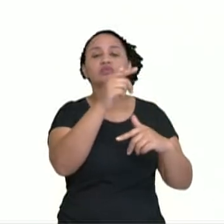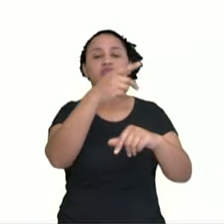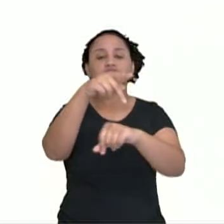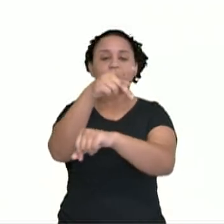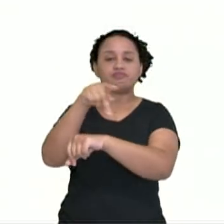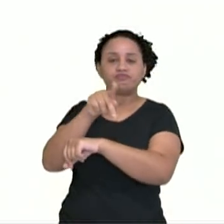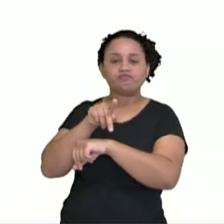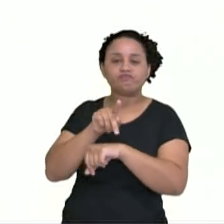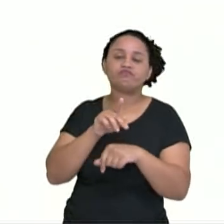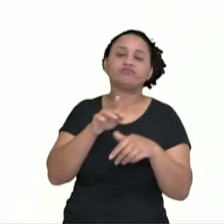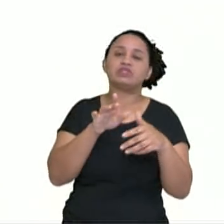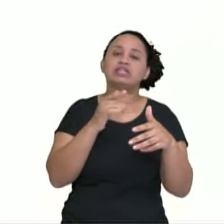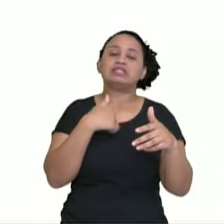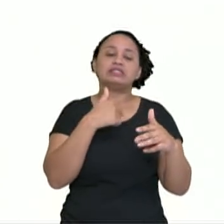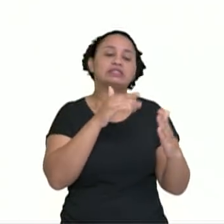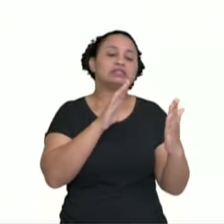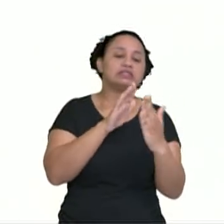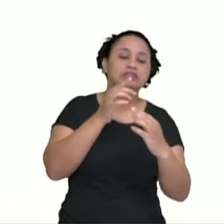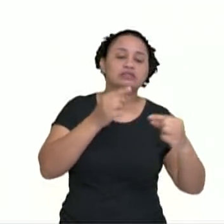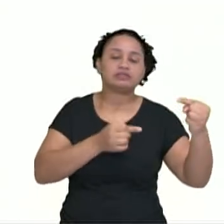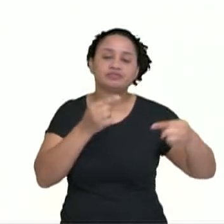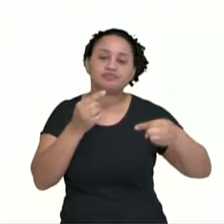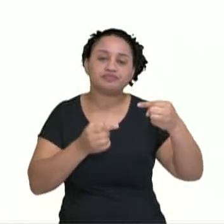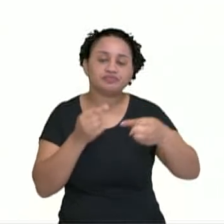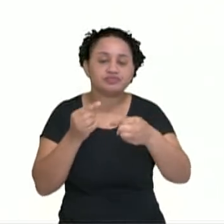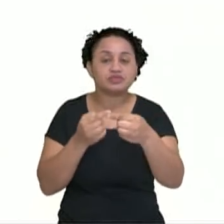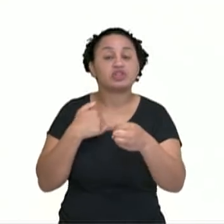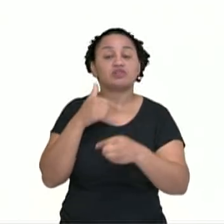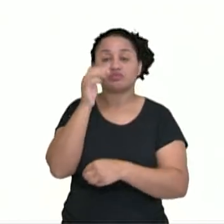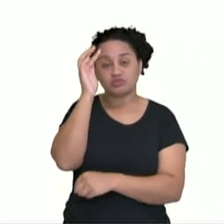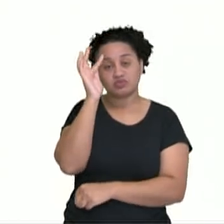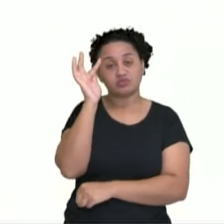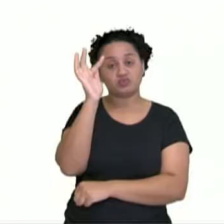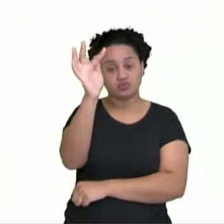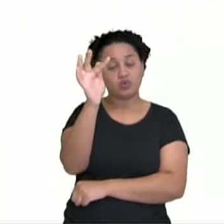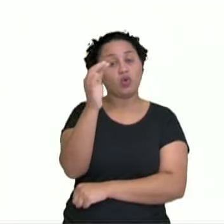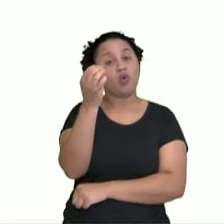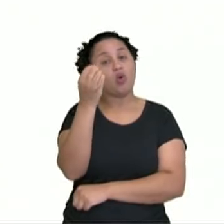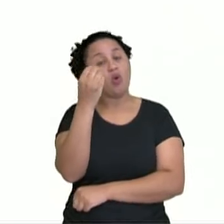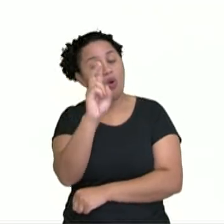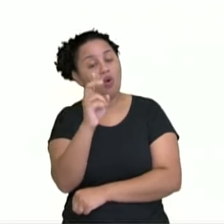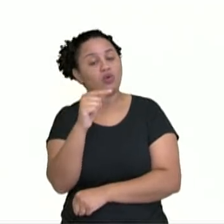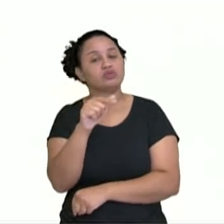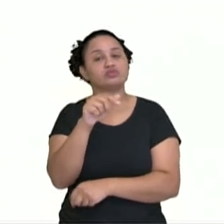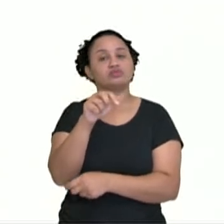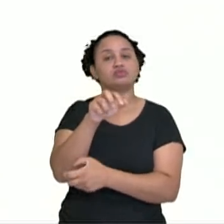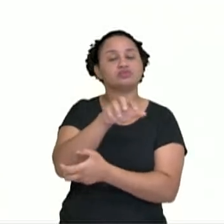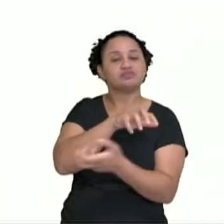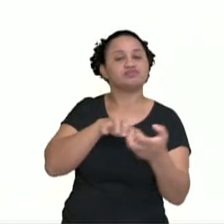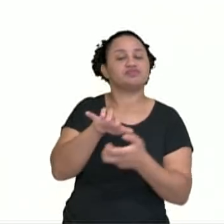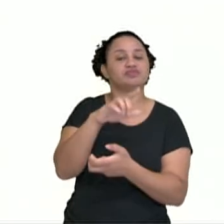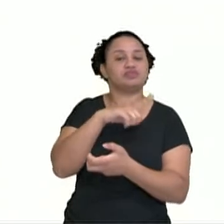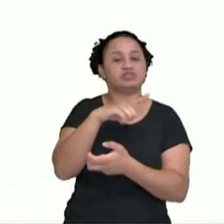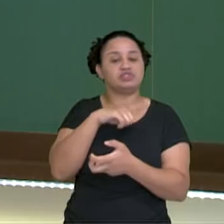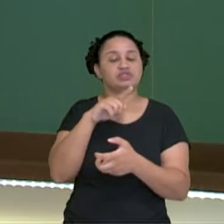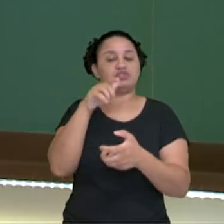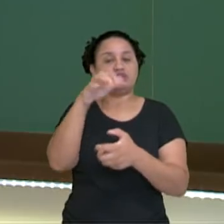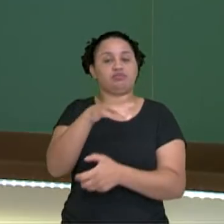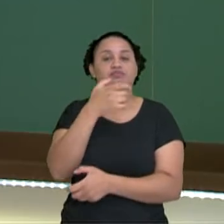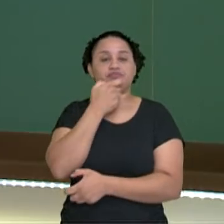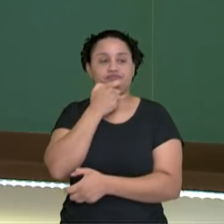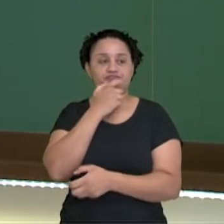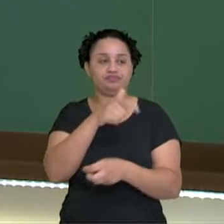organizar e se debater sobre os futuros ou os conflitos existentes dentro da